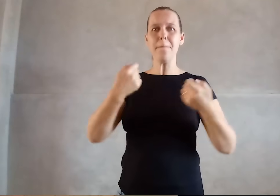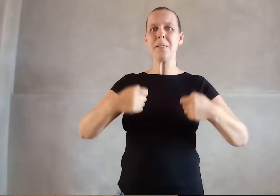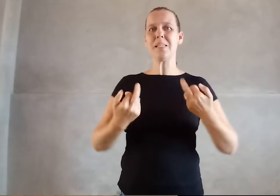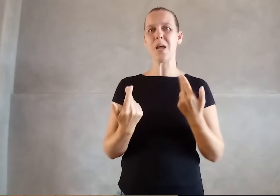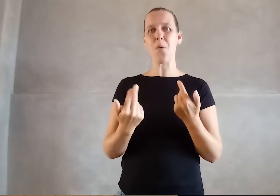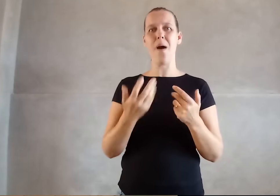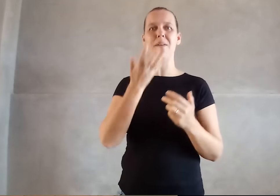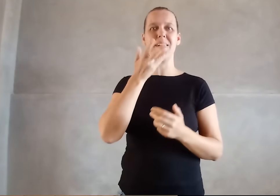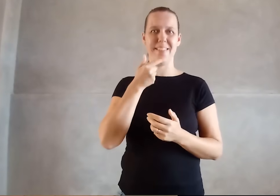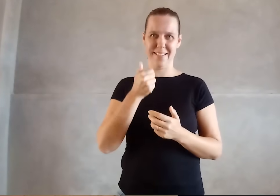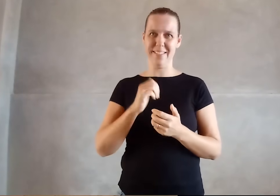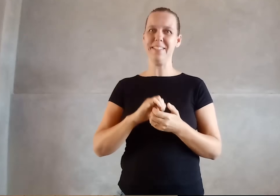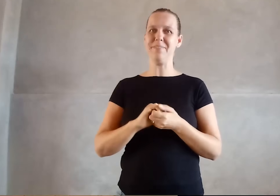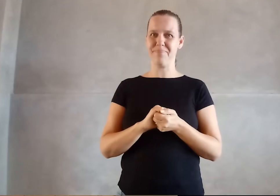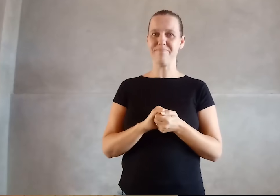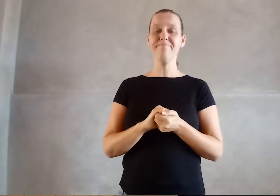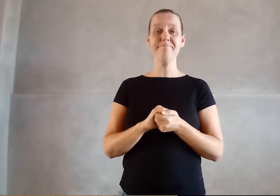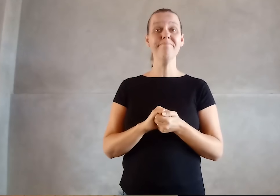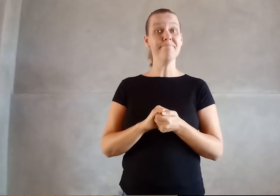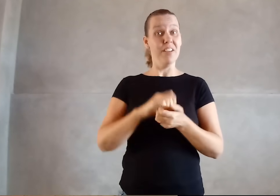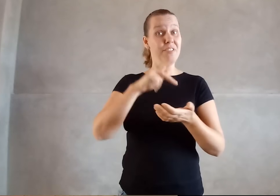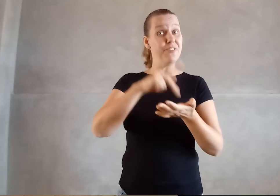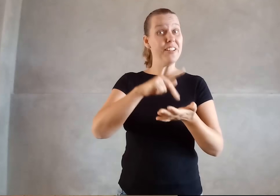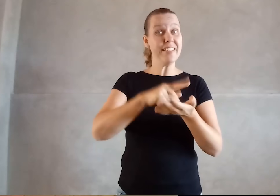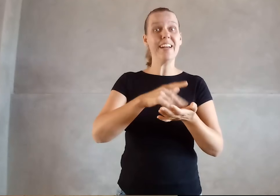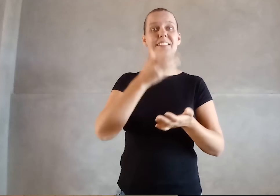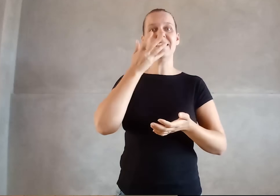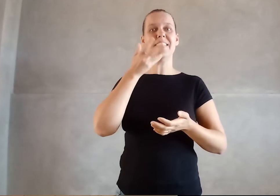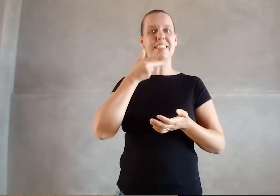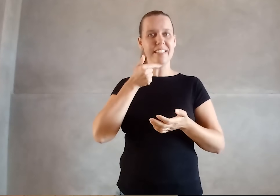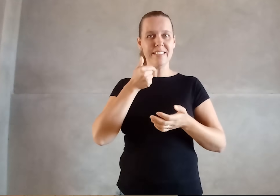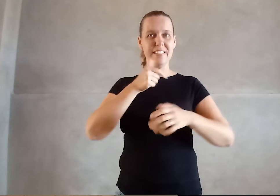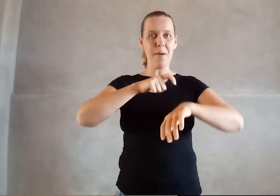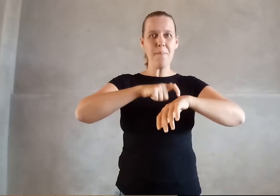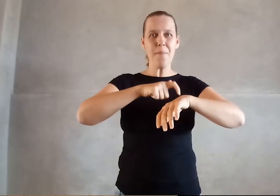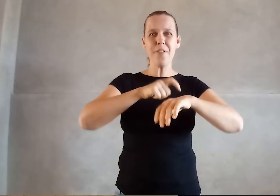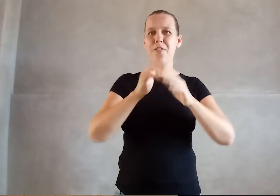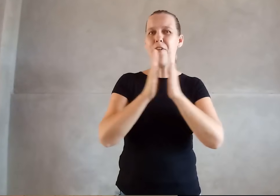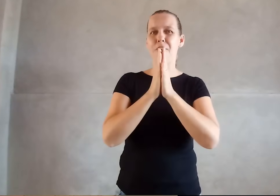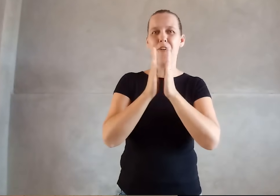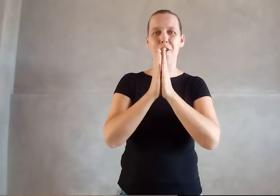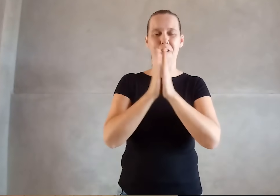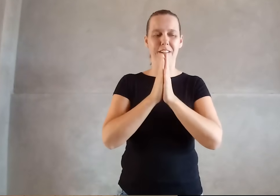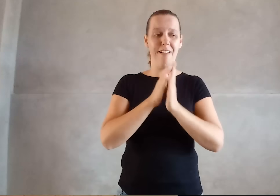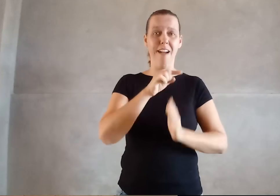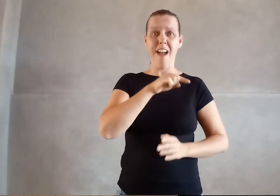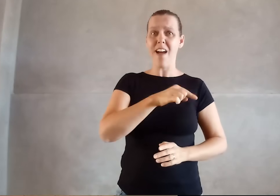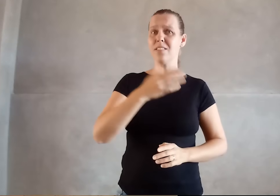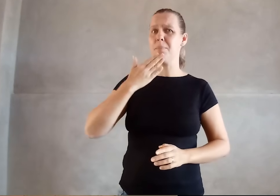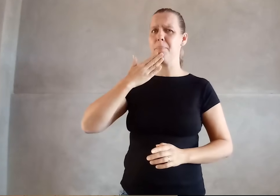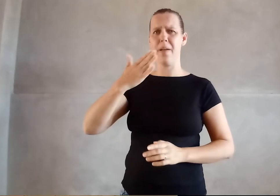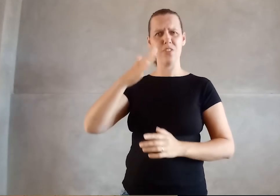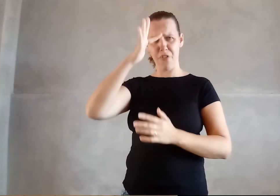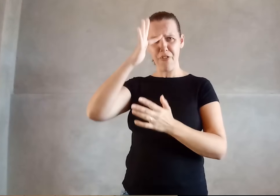crianças, elas quando oram, elas pedem a Deus com fé. e elas não duvidam que vão receber. É isso que Tiago